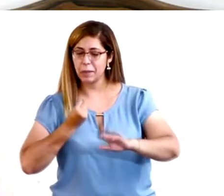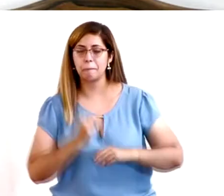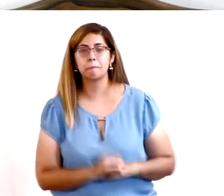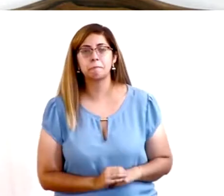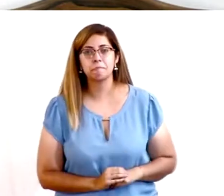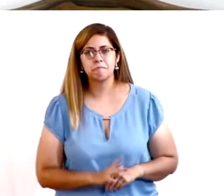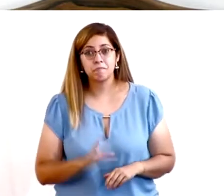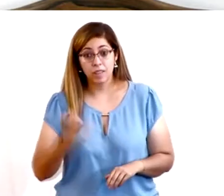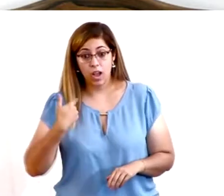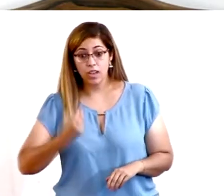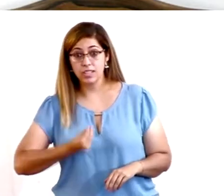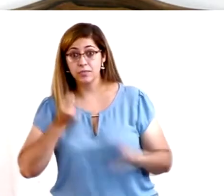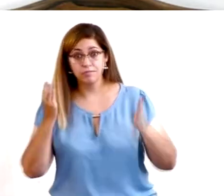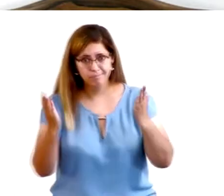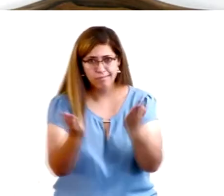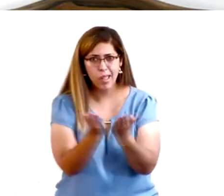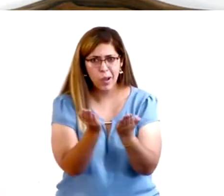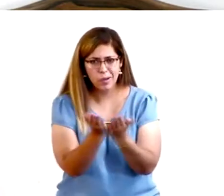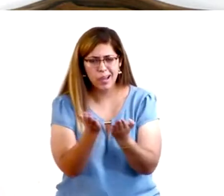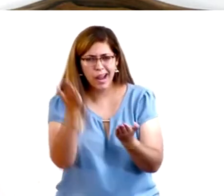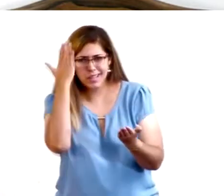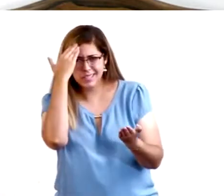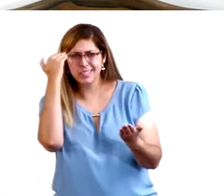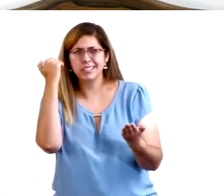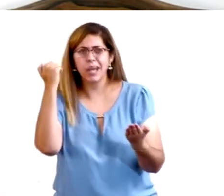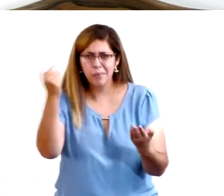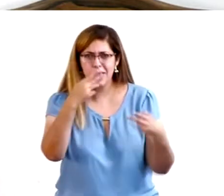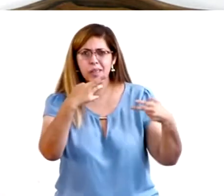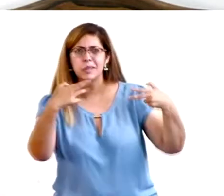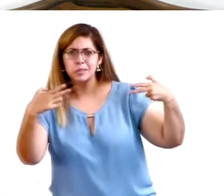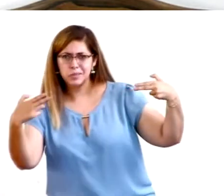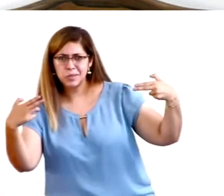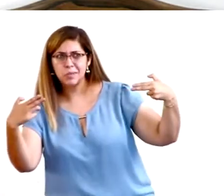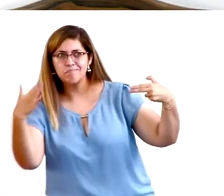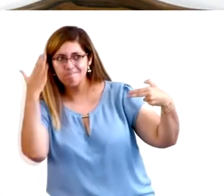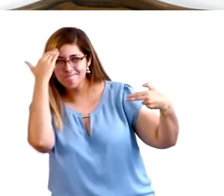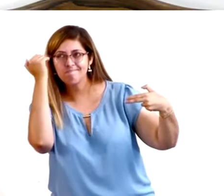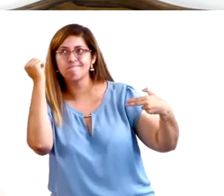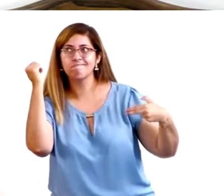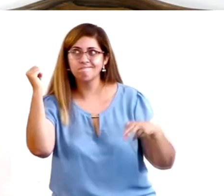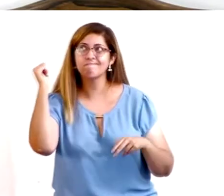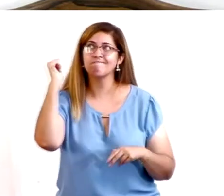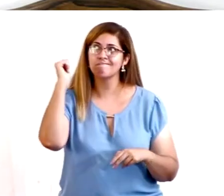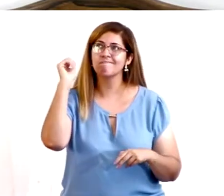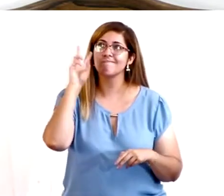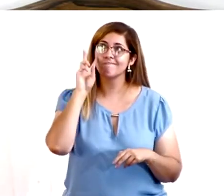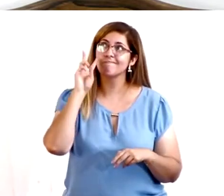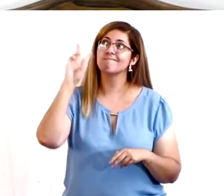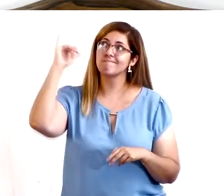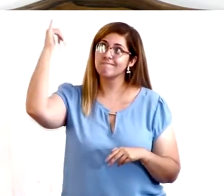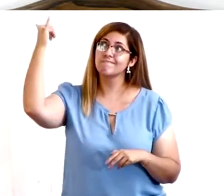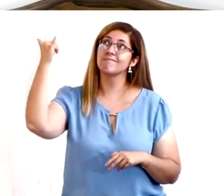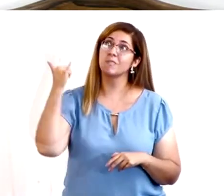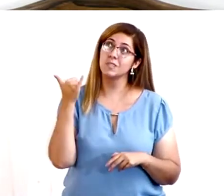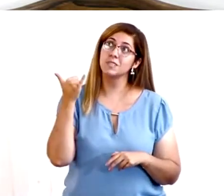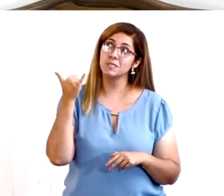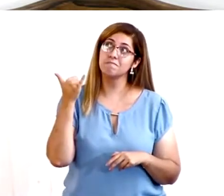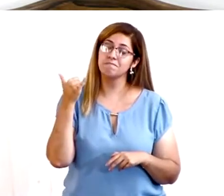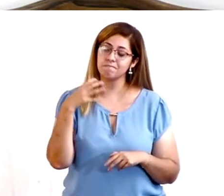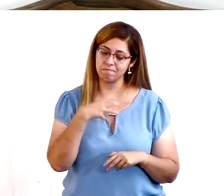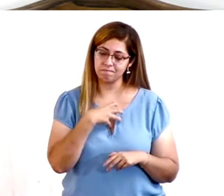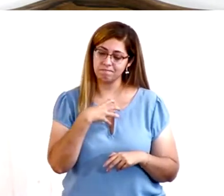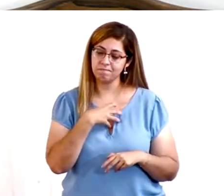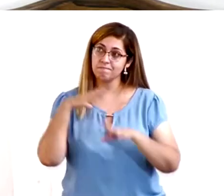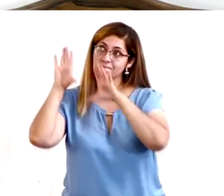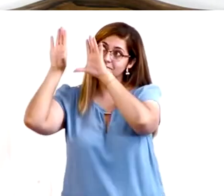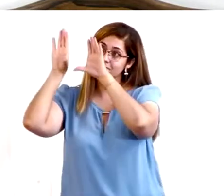a nossa vida cristã, não seja uma vida de saber das coisas de Deus, mas uma vida de ouvir o Senhor. Essa é uma